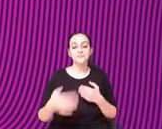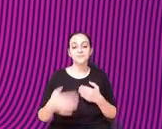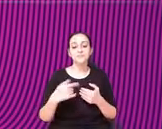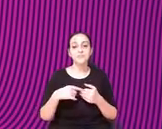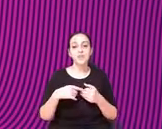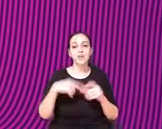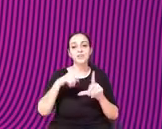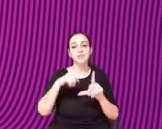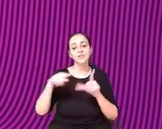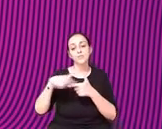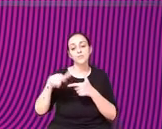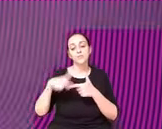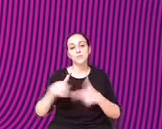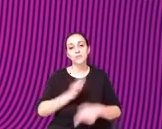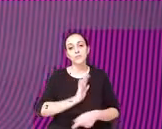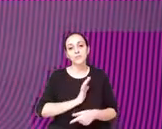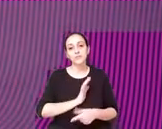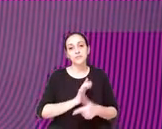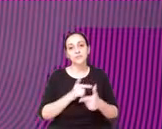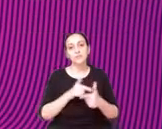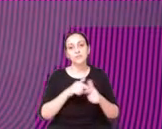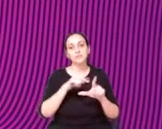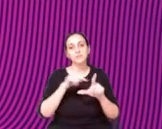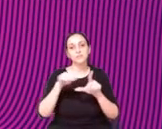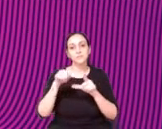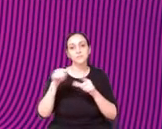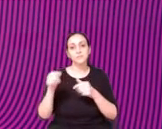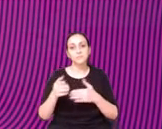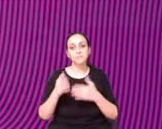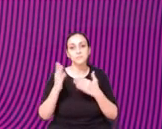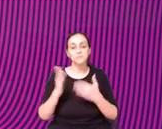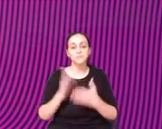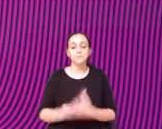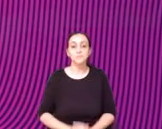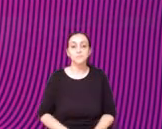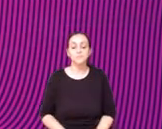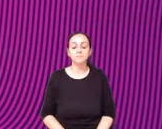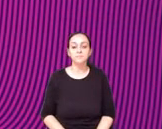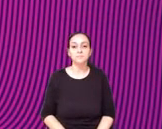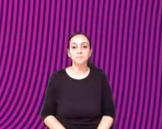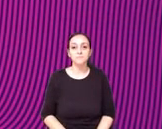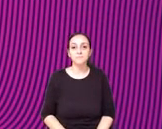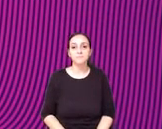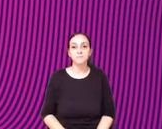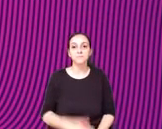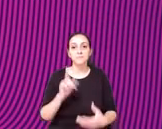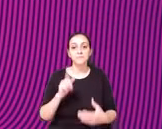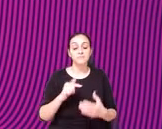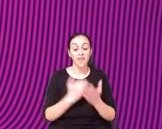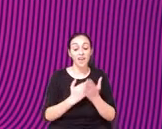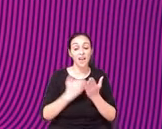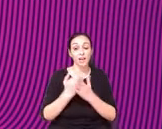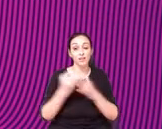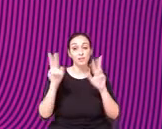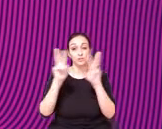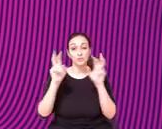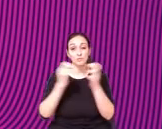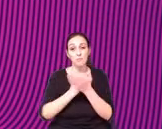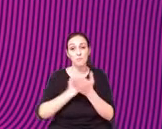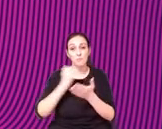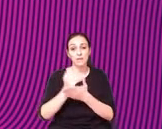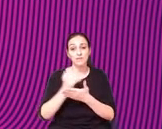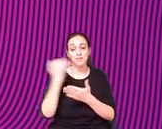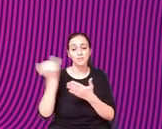no tratamento na monitoração dos nossos pacientes. E isto assume cada vez mais importância na fase e no momento